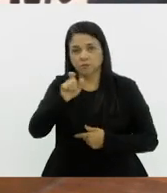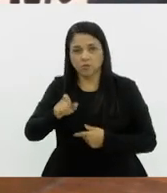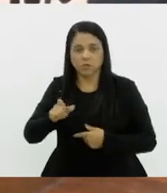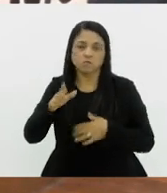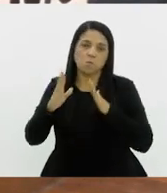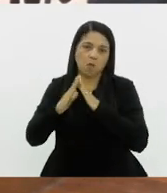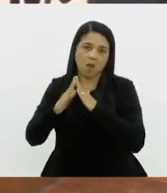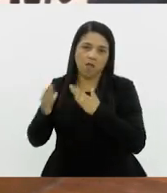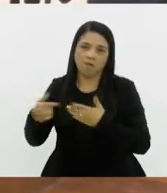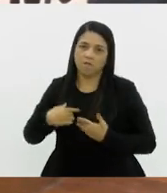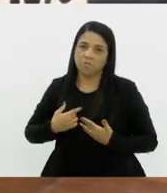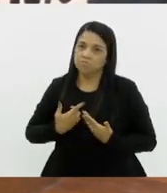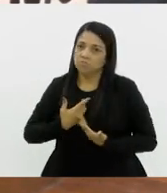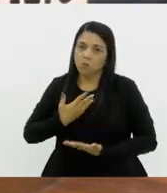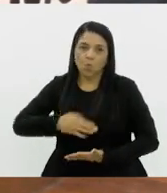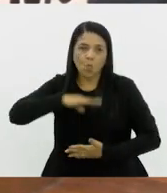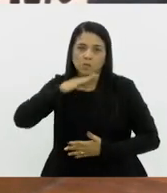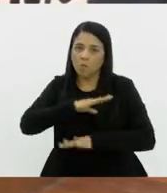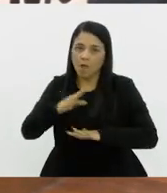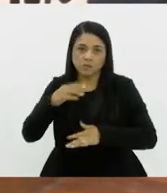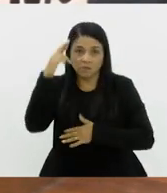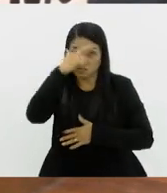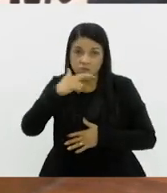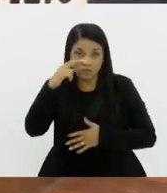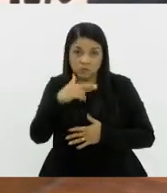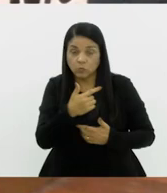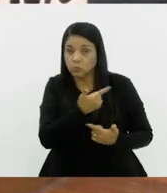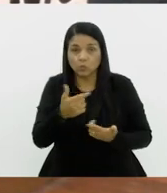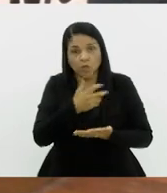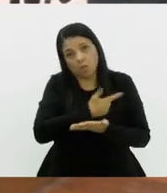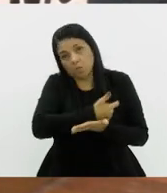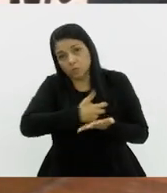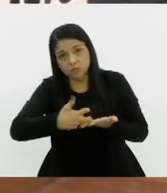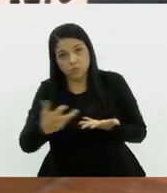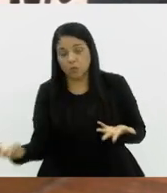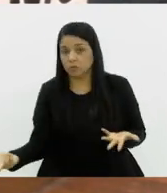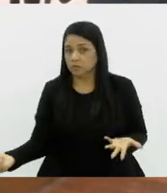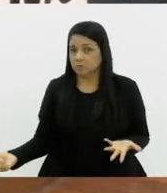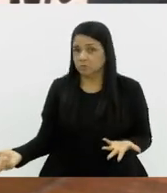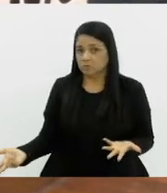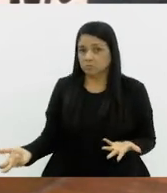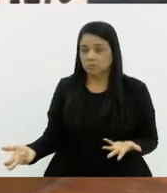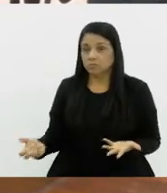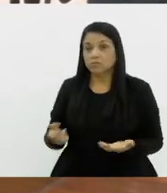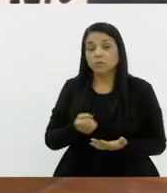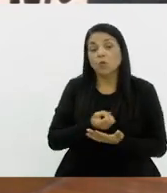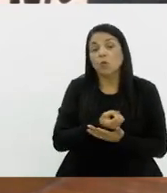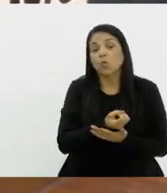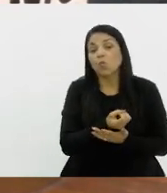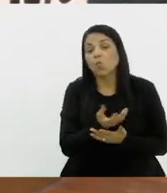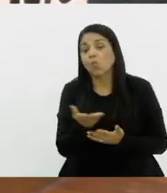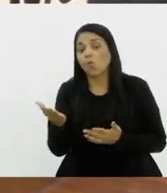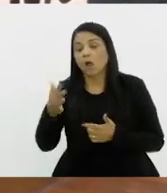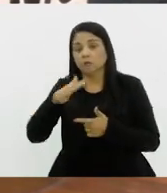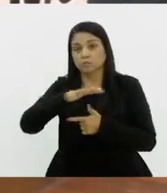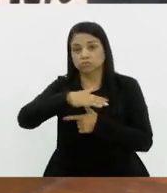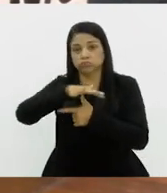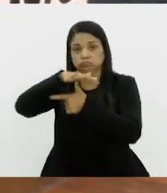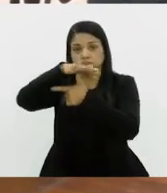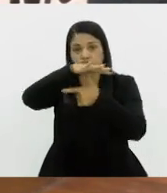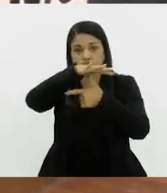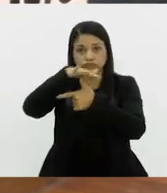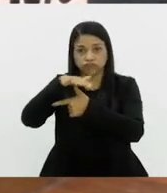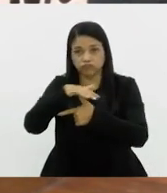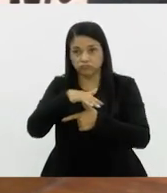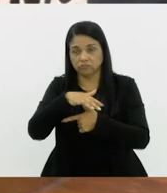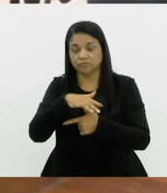ter fiscalização. Sem fiscalização, não tem punição. Inclusive, saber, por exemplo, mas, quantas então, aeronaves estão voando hoje no Rio de Janeiro.